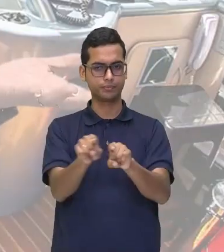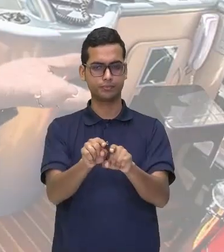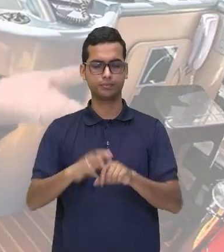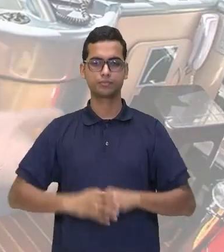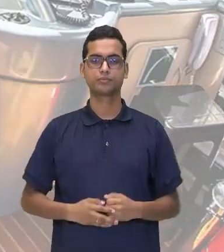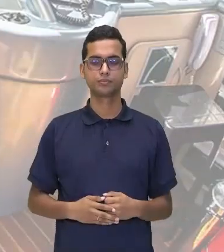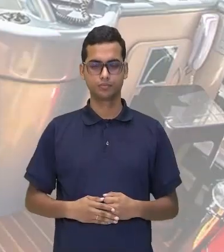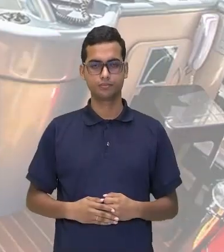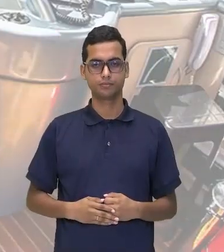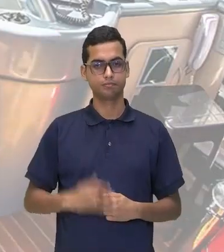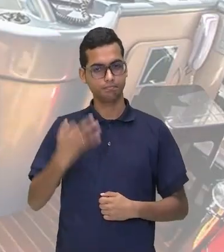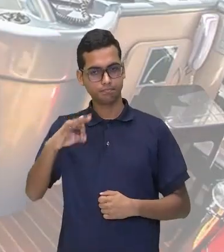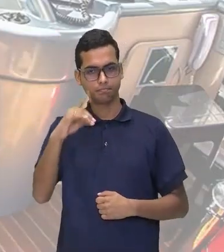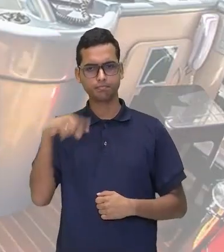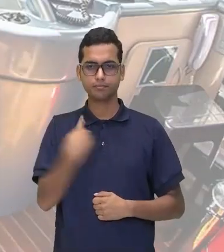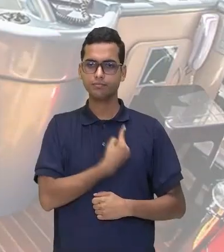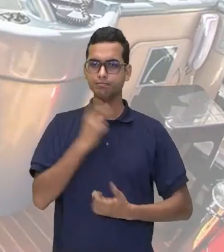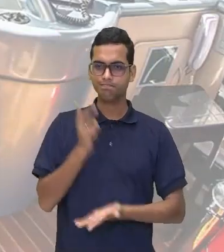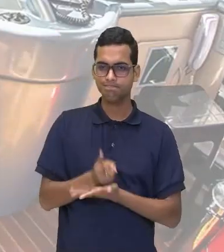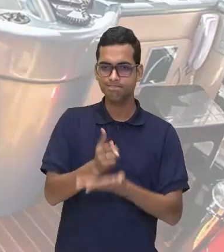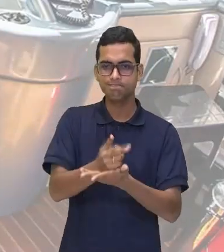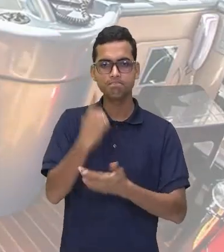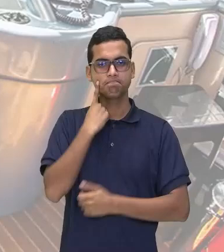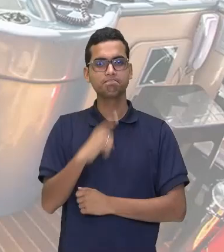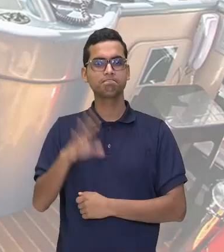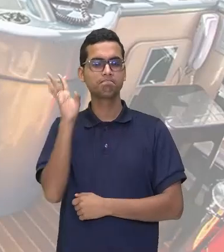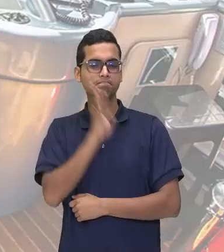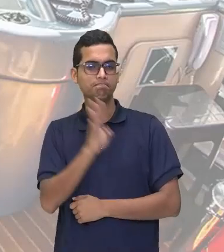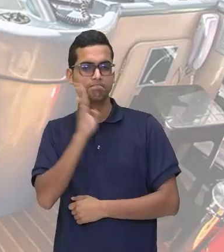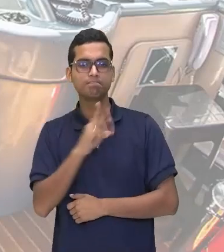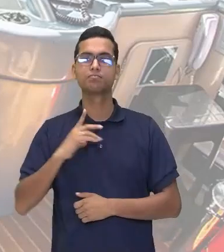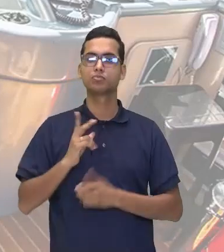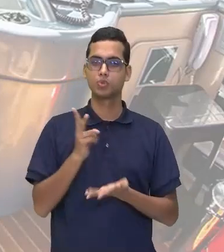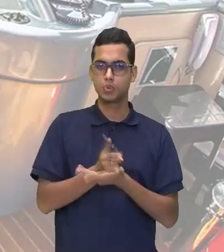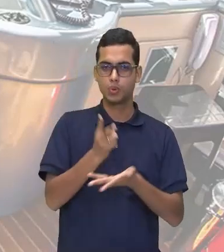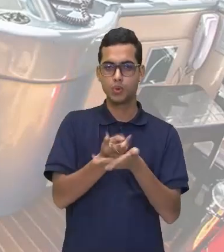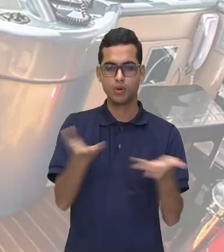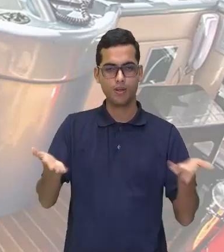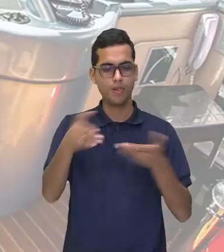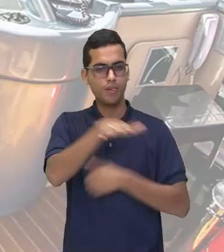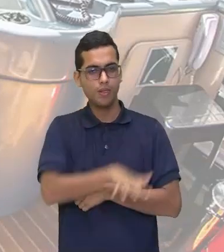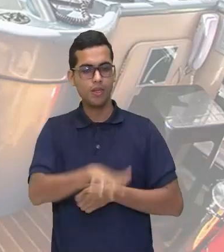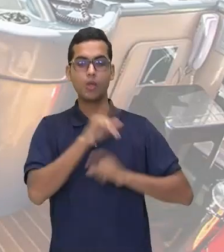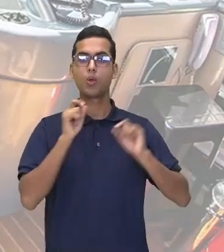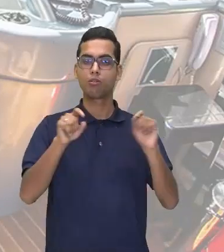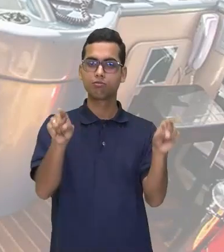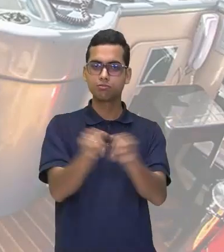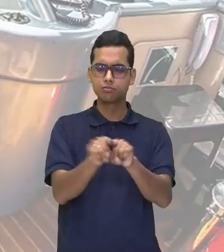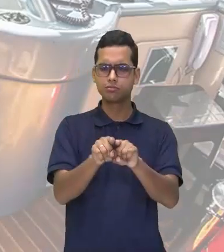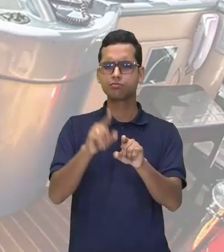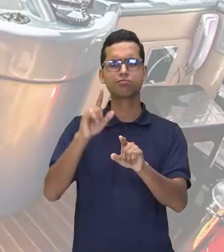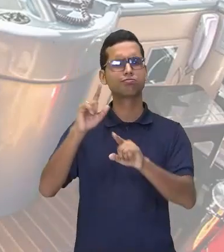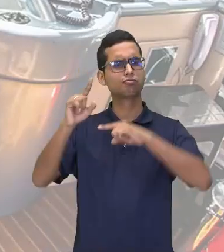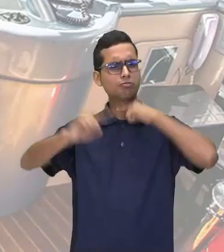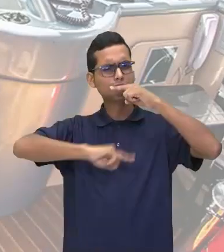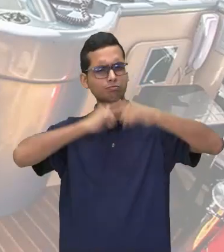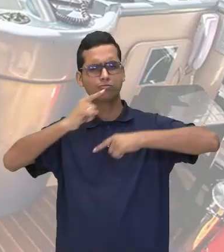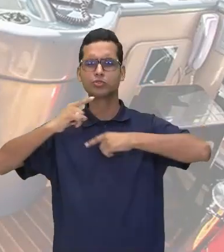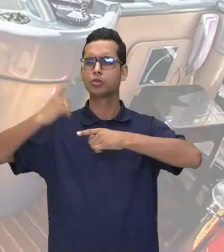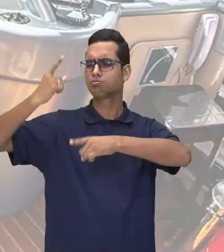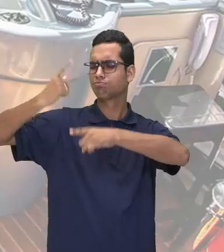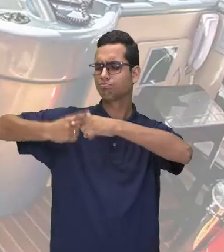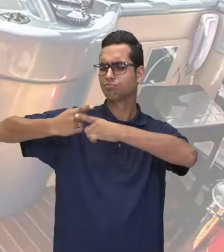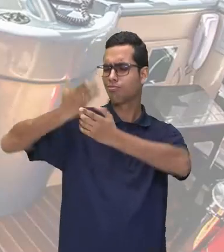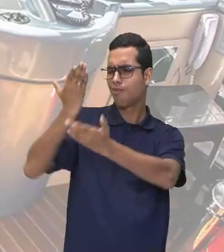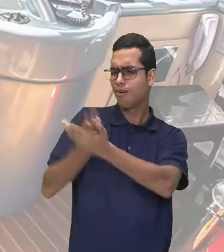Muito bem, pessoal. Continuando aqui no nosso barco do conhecimento, esses questionamentos aí, por que estudar física, eles são